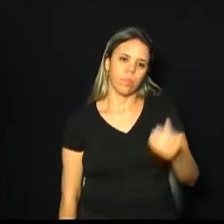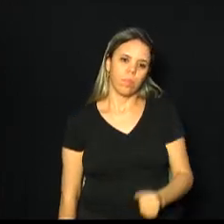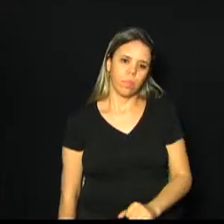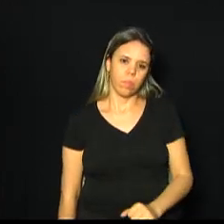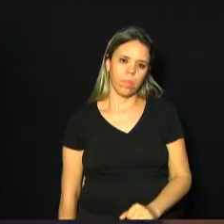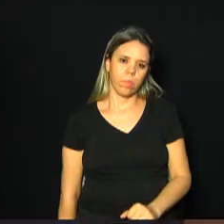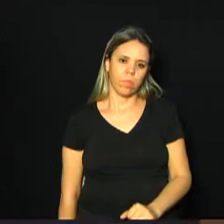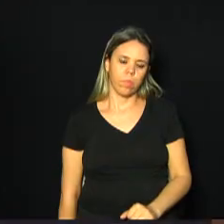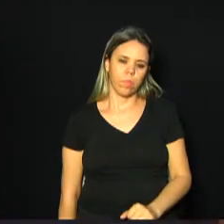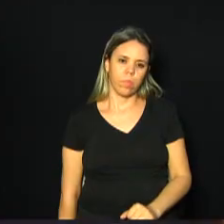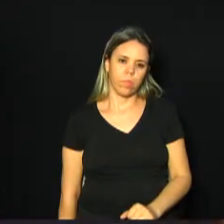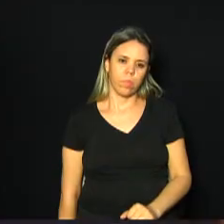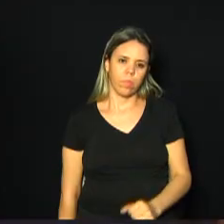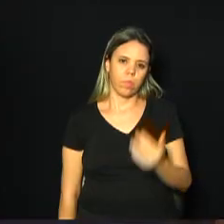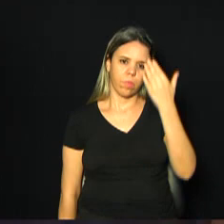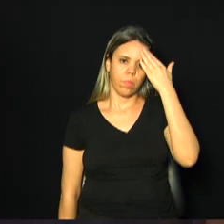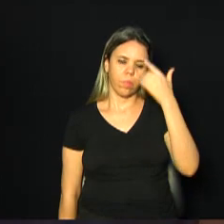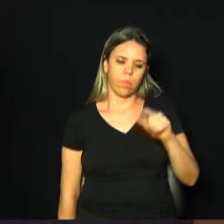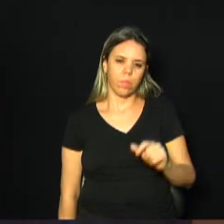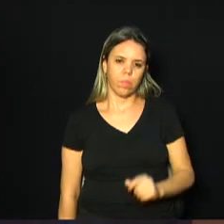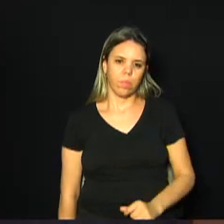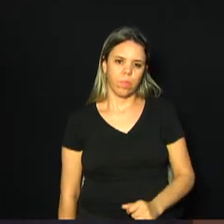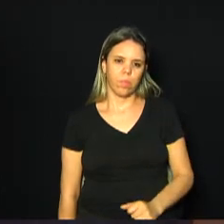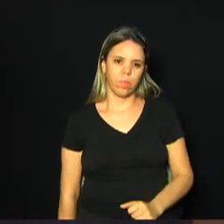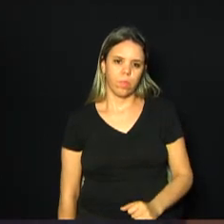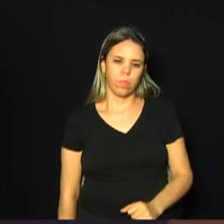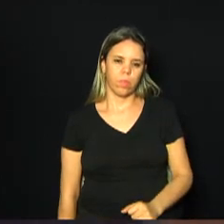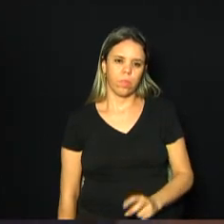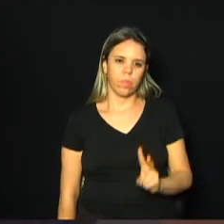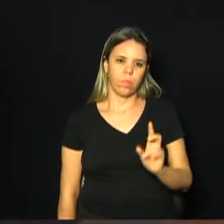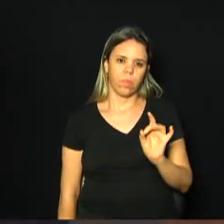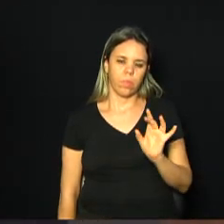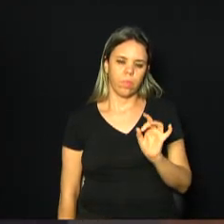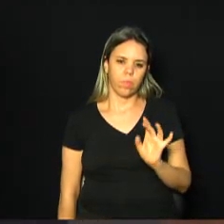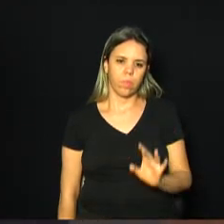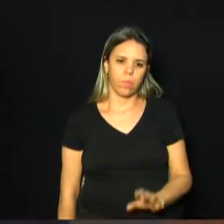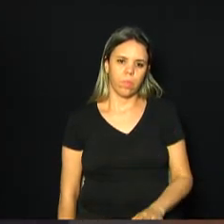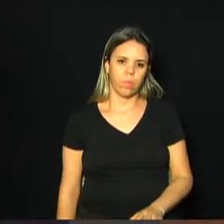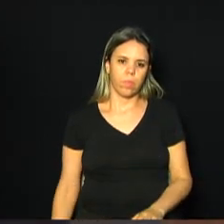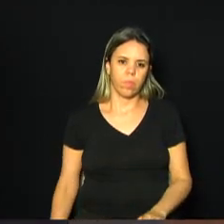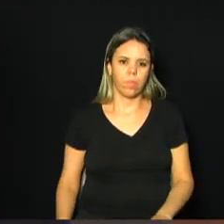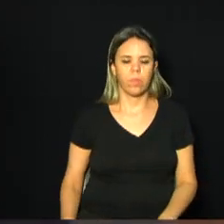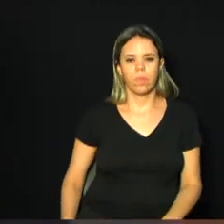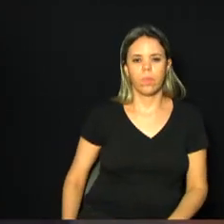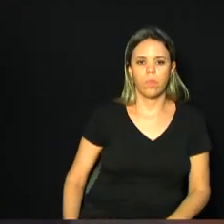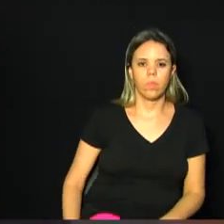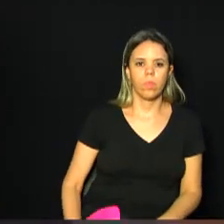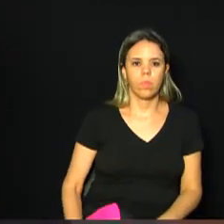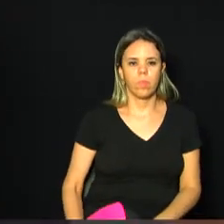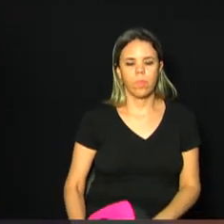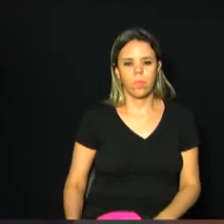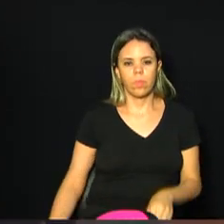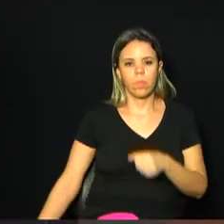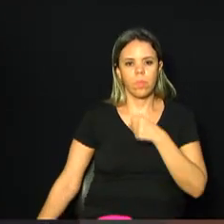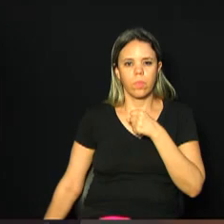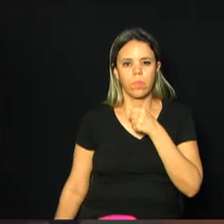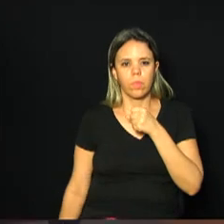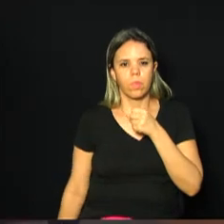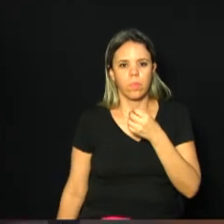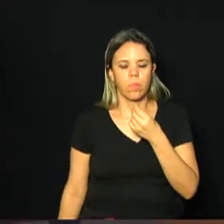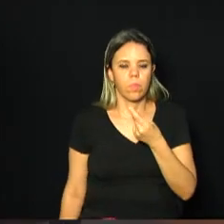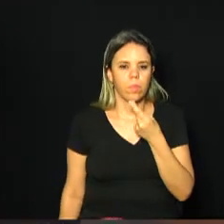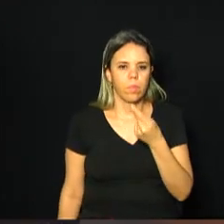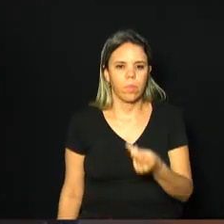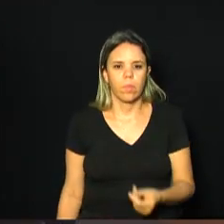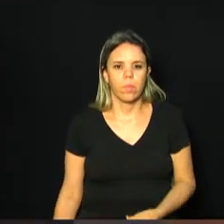Doutor Leandro, o senhor que agradeço, mas vamos só... Tem algum microfone sem fio aí? Então vamos